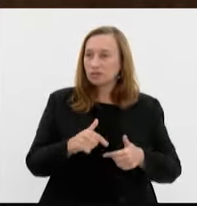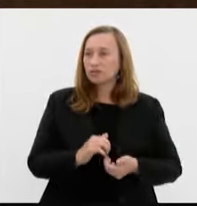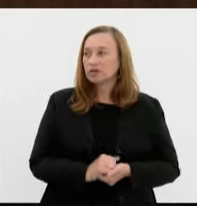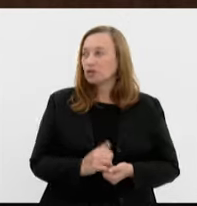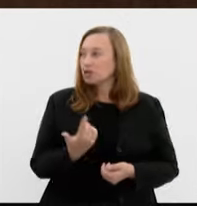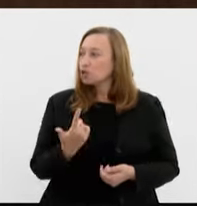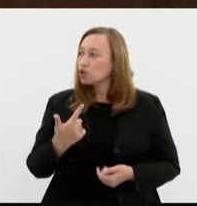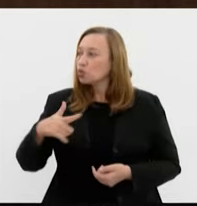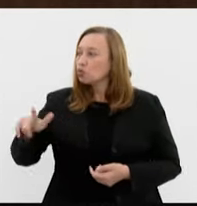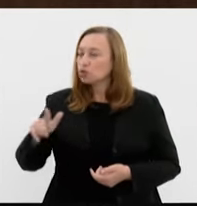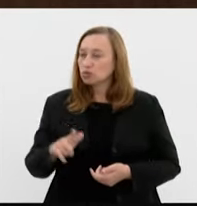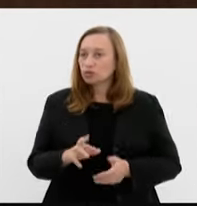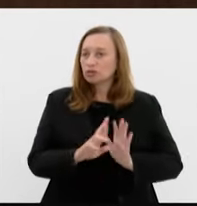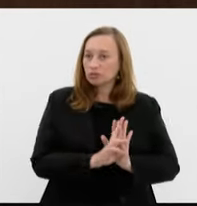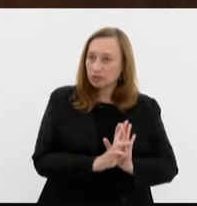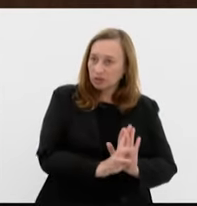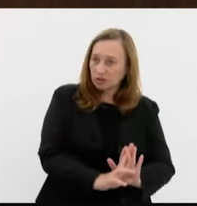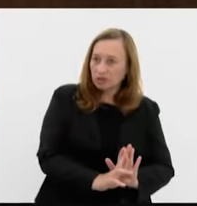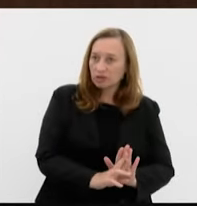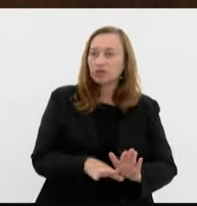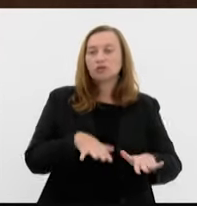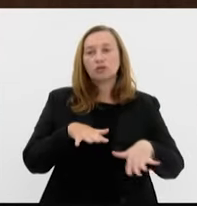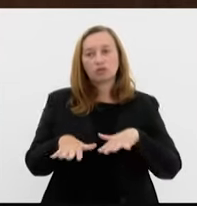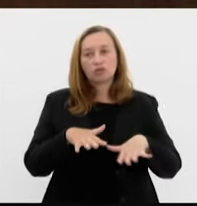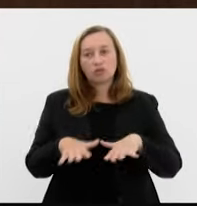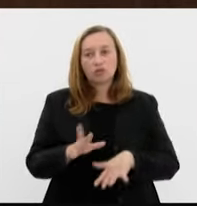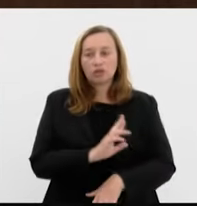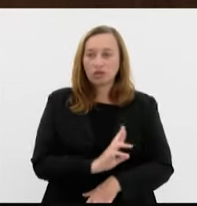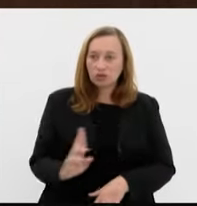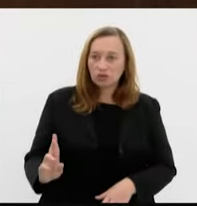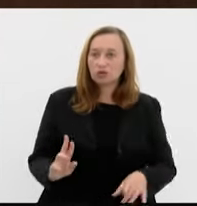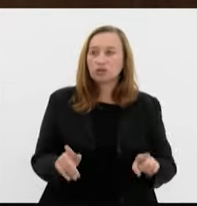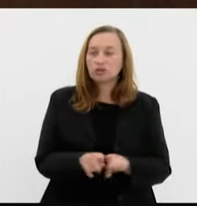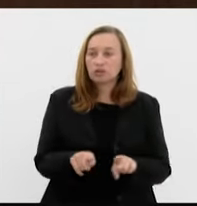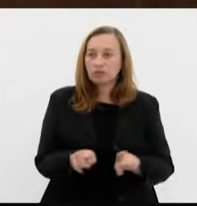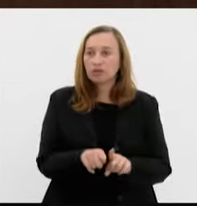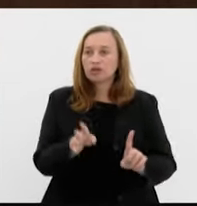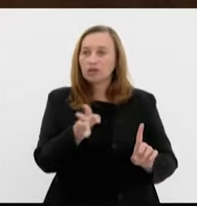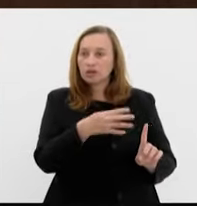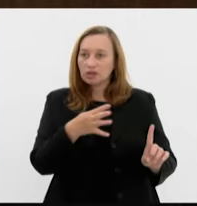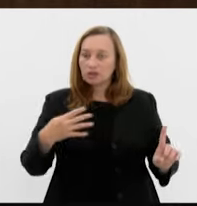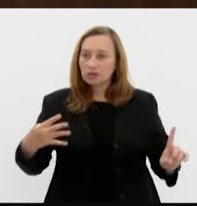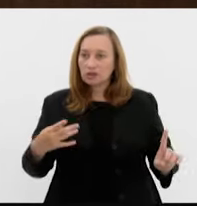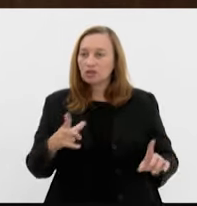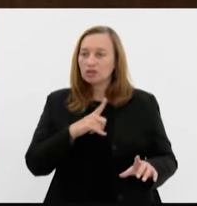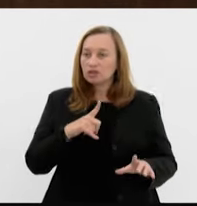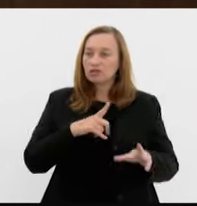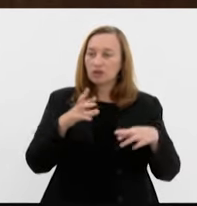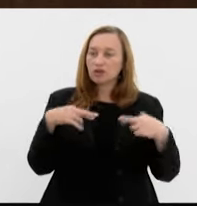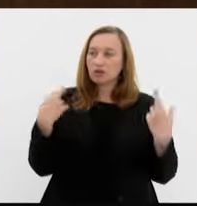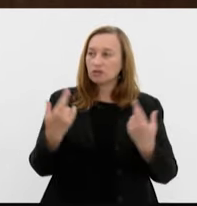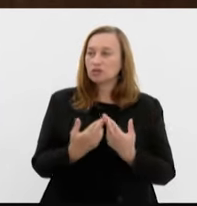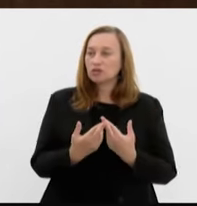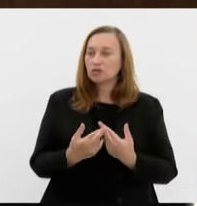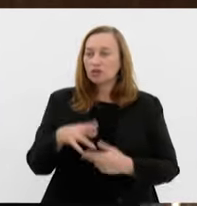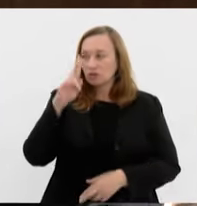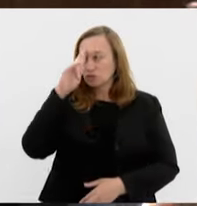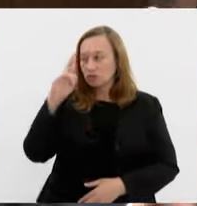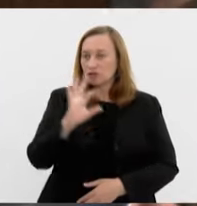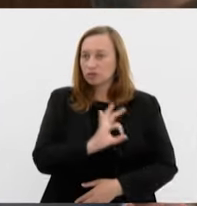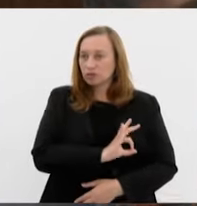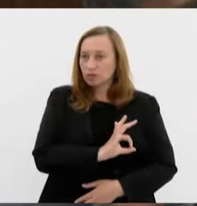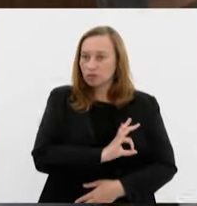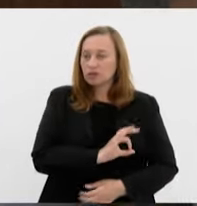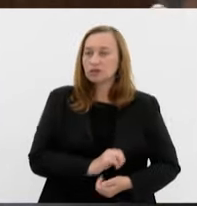outros representantes do movimento religioso também LGBT tiveram uma reunião com o chefe de polícia